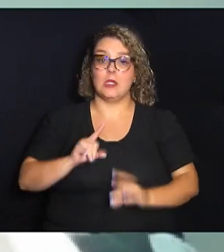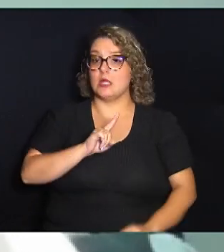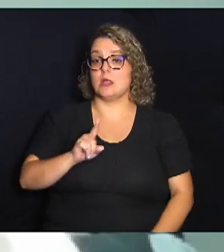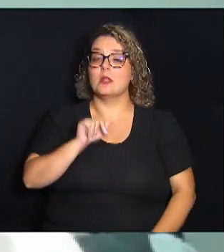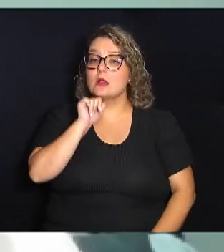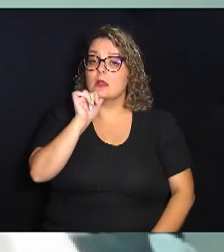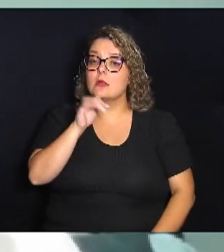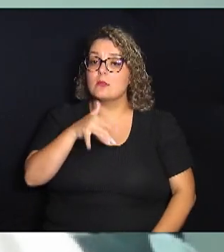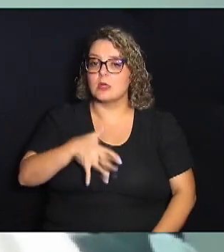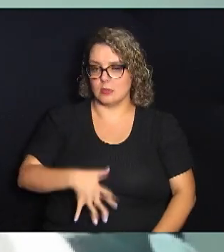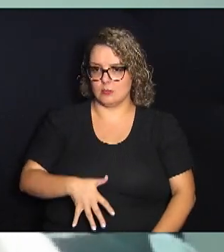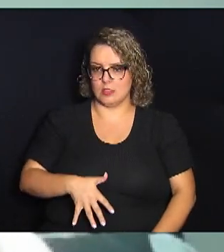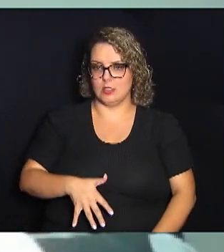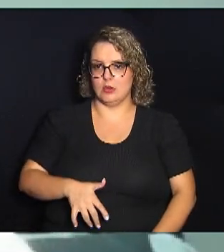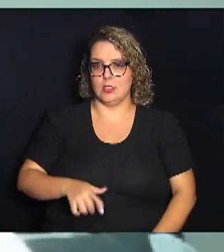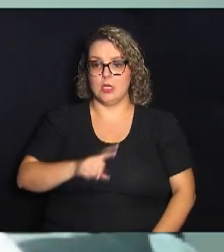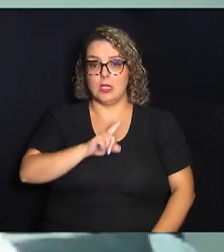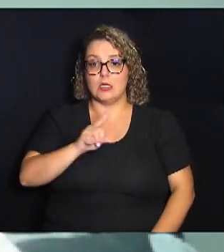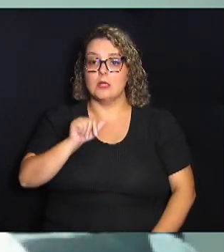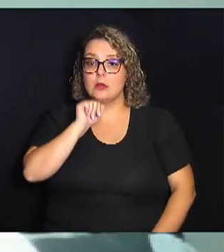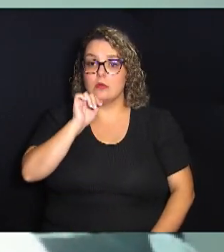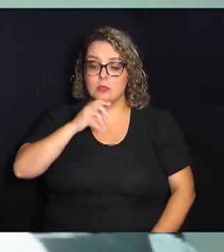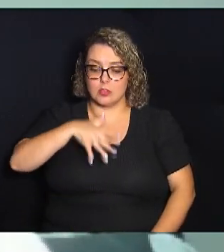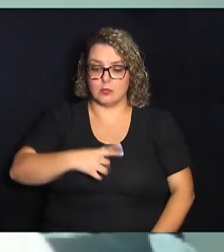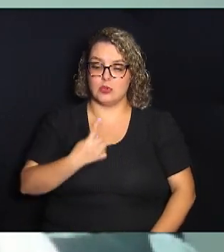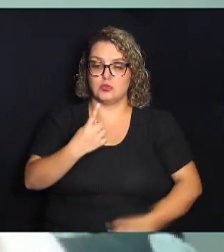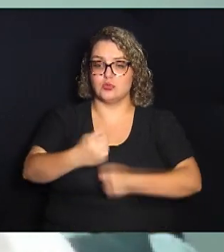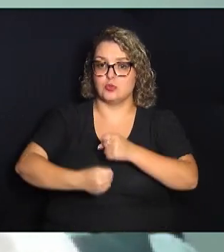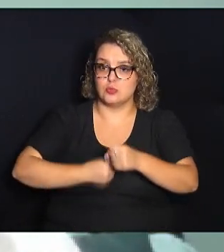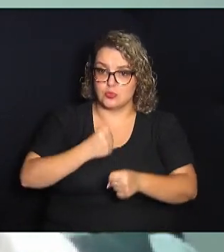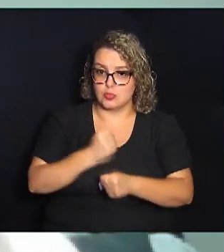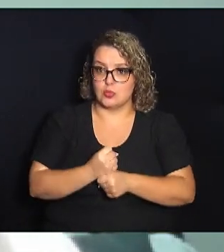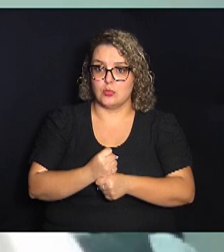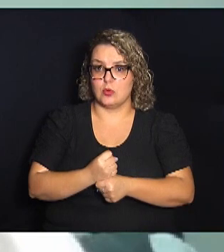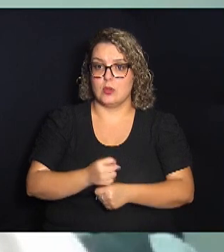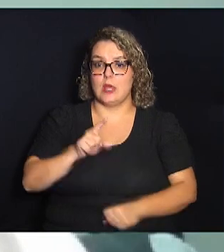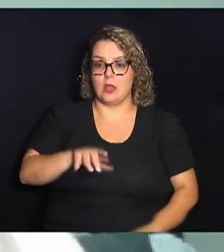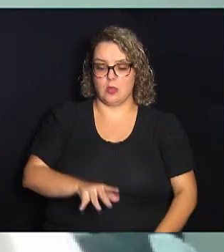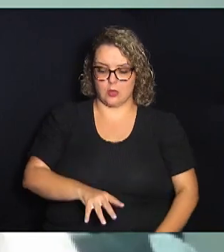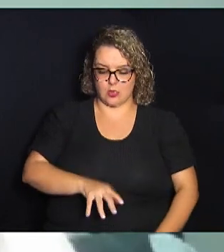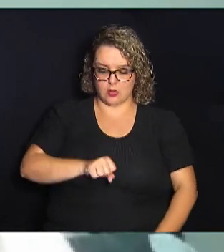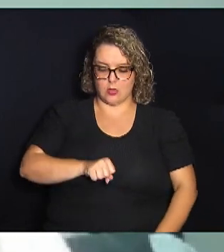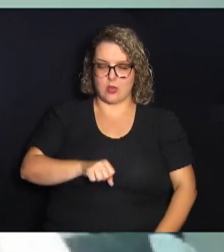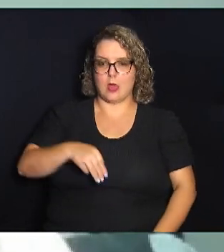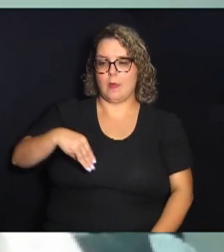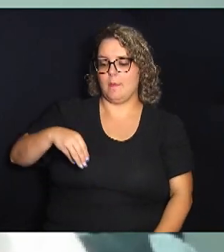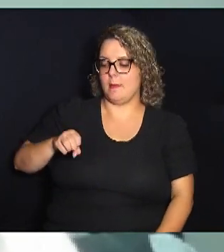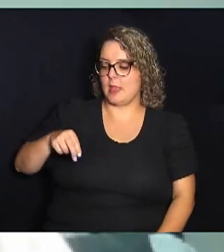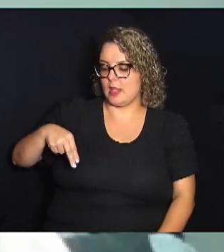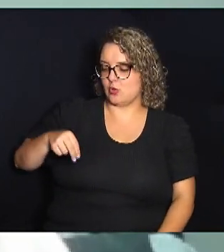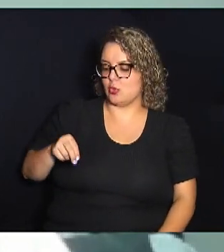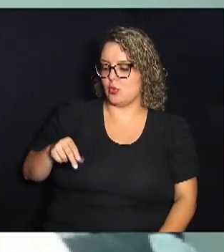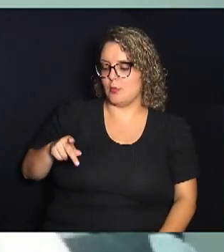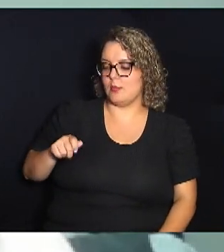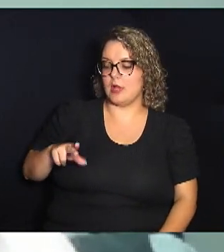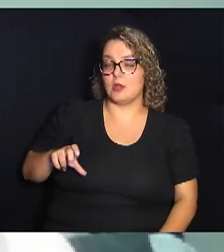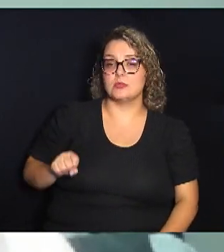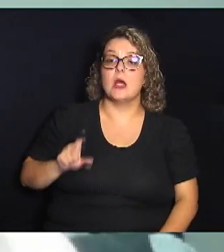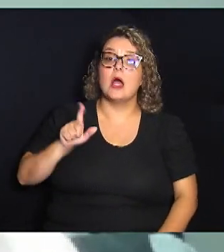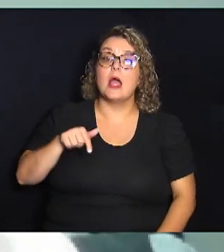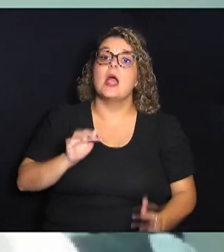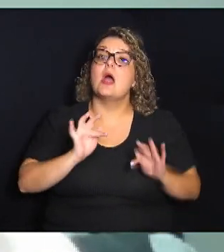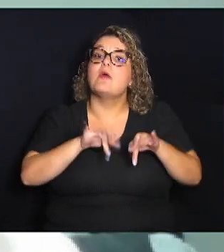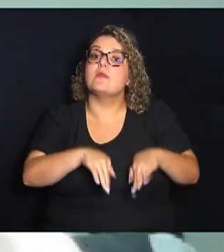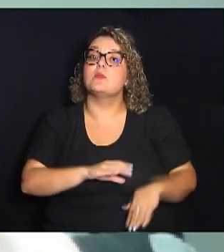Não menstruar por um período de 1 ano é o que a gente chama de menopausa. Então, a menopausa é o final exatamente desse